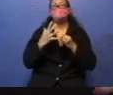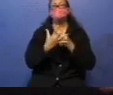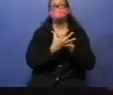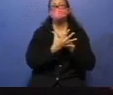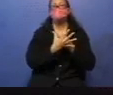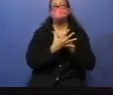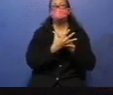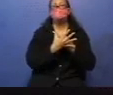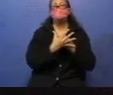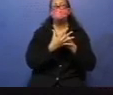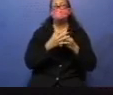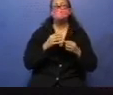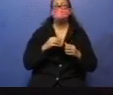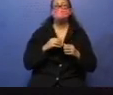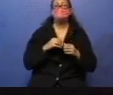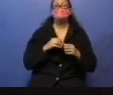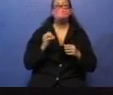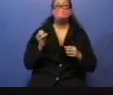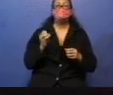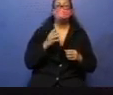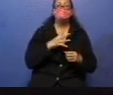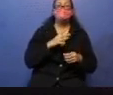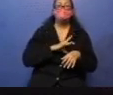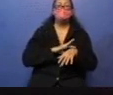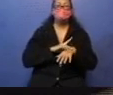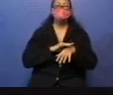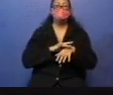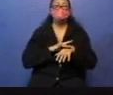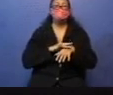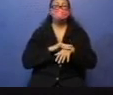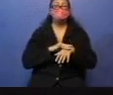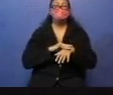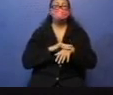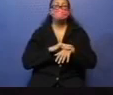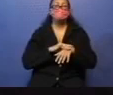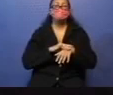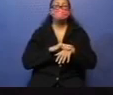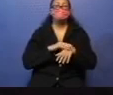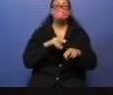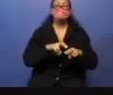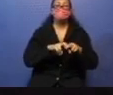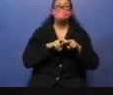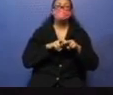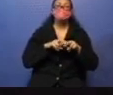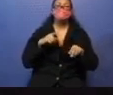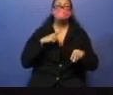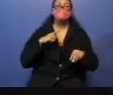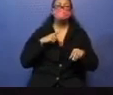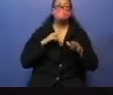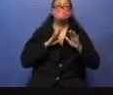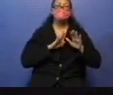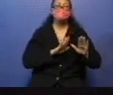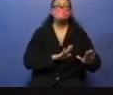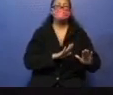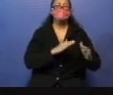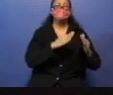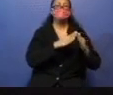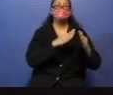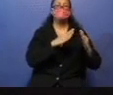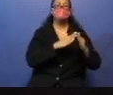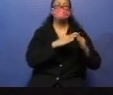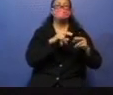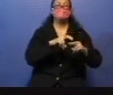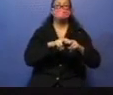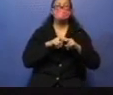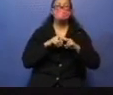Então, essa é a nova doença que nós estamos vivendo e por isso temos que ficar em casa e por isso temos